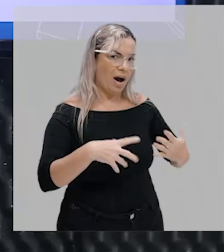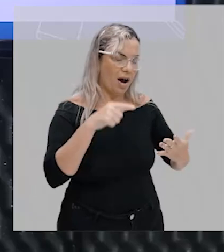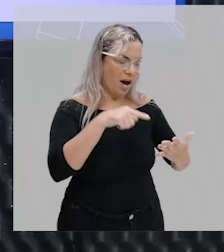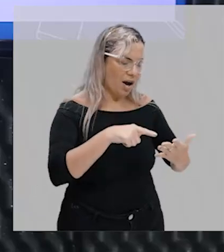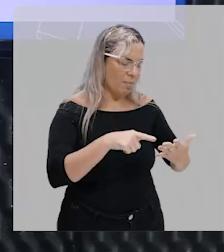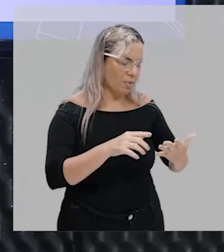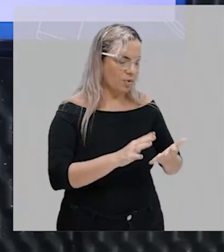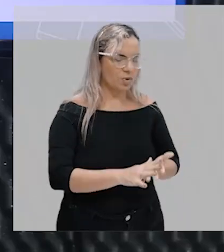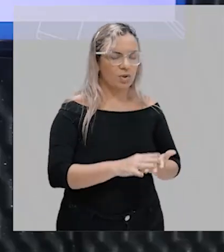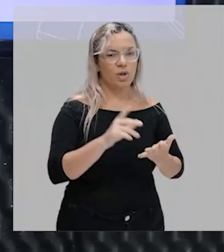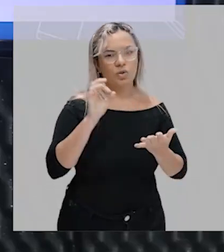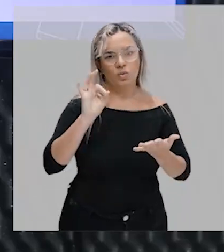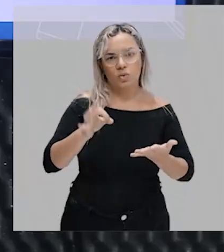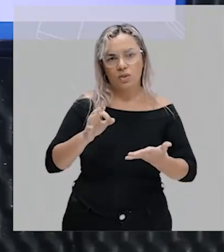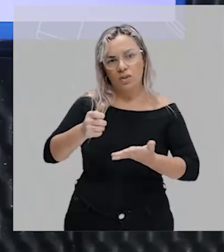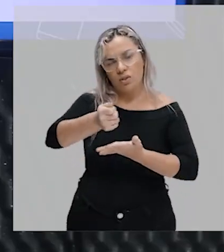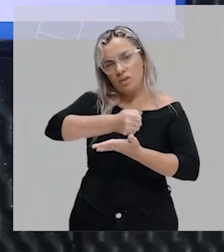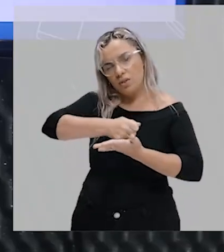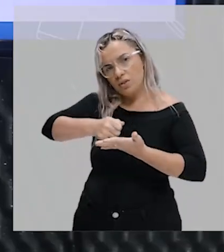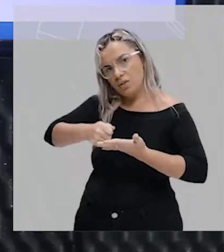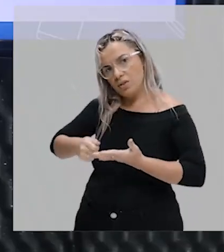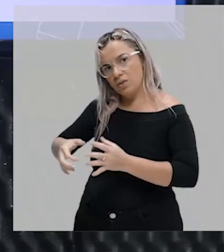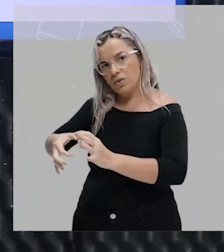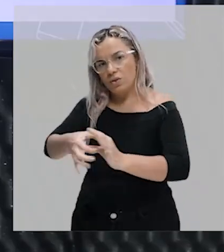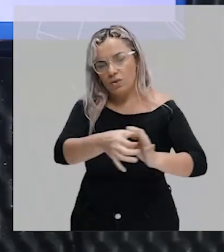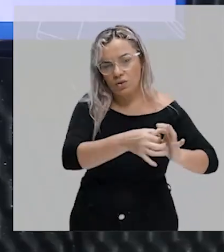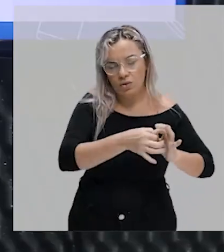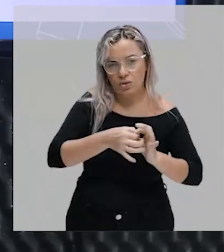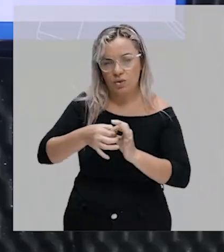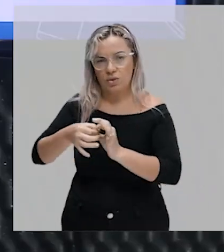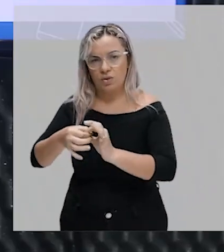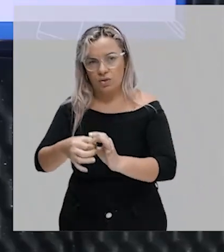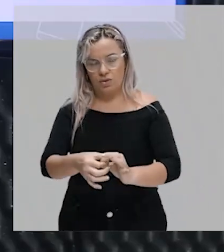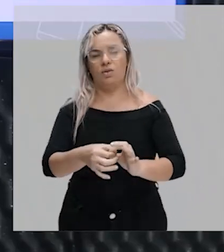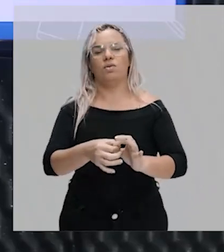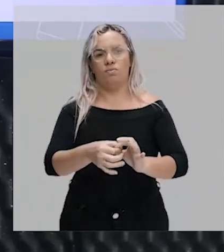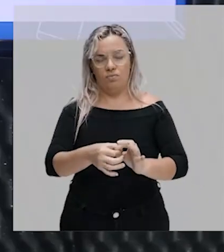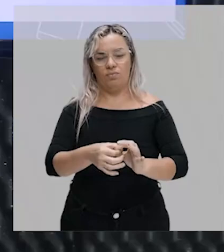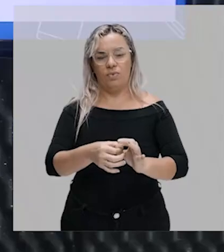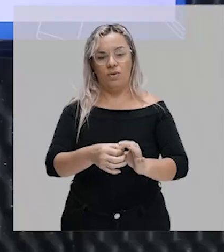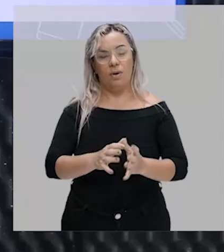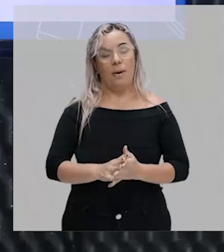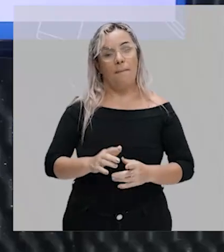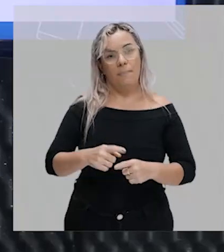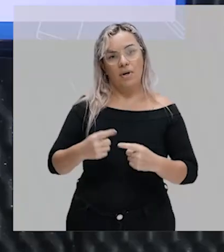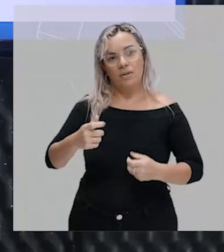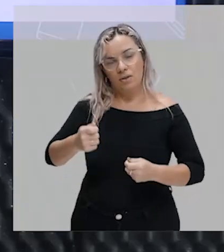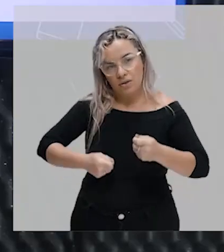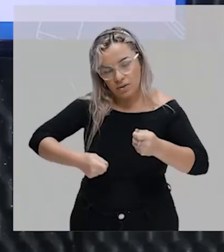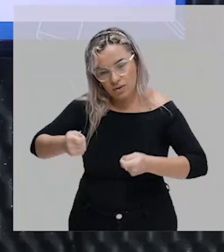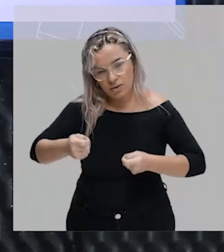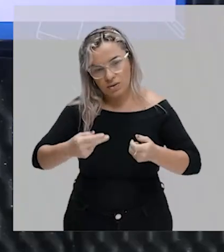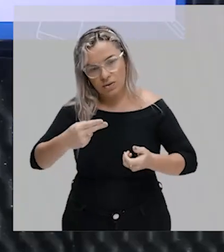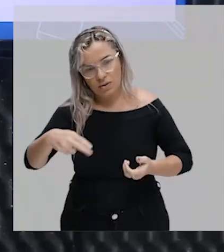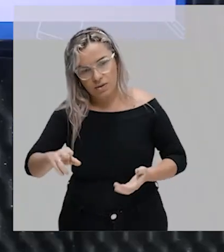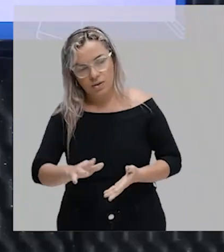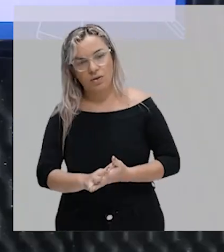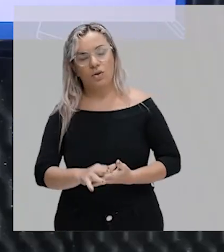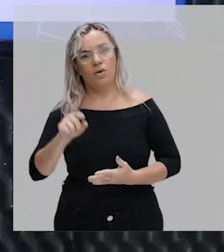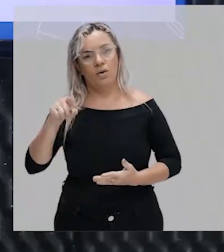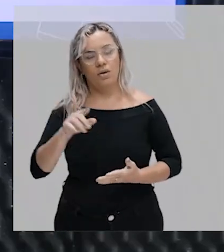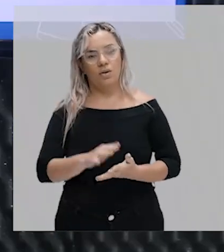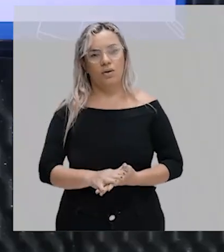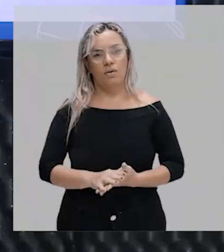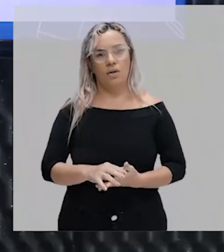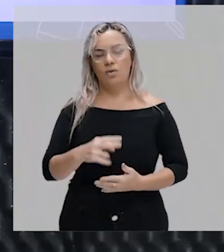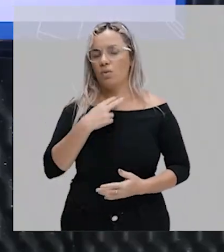essas palavras, que vão se juntar, embora quando eu falo de regência eu estou me referindo ao nome, mas eu não posso esquecer que eu